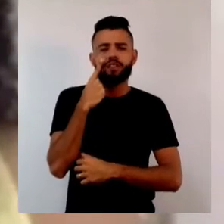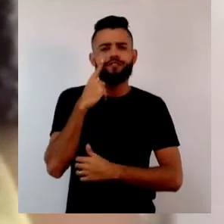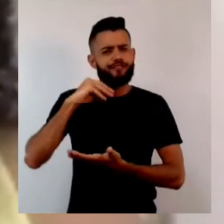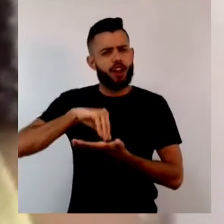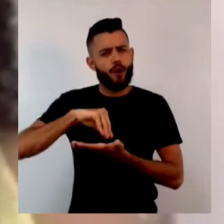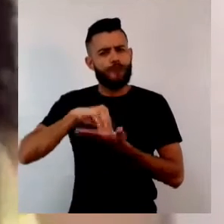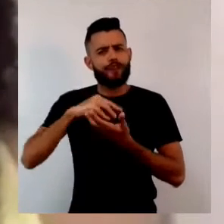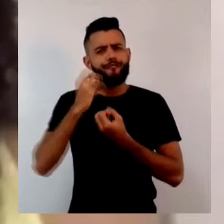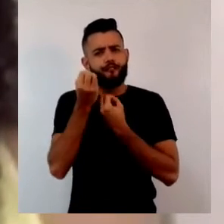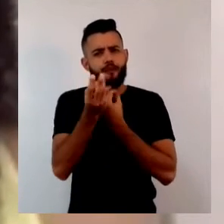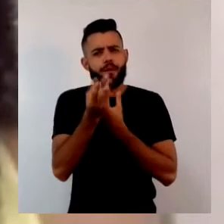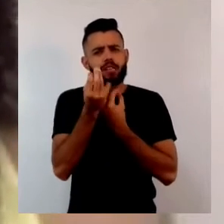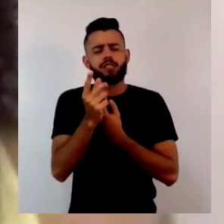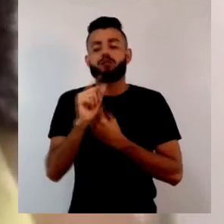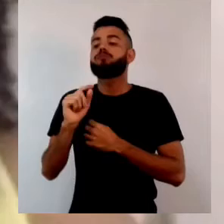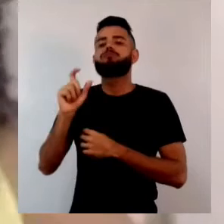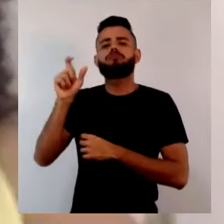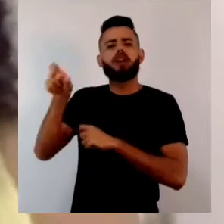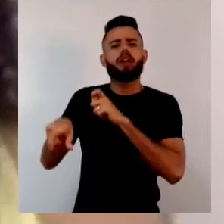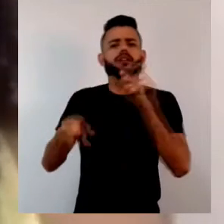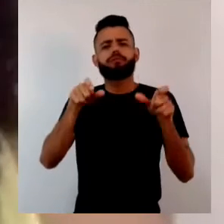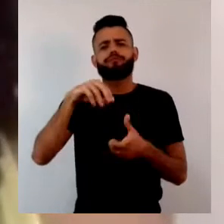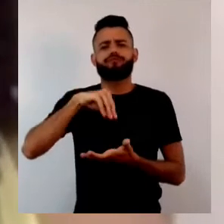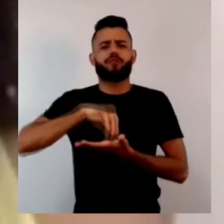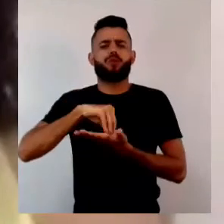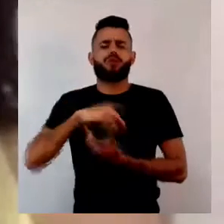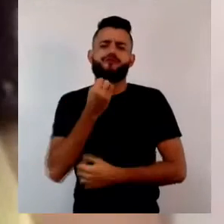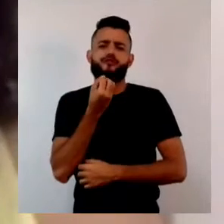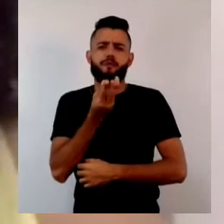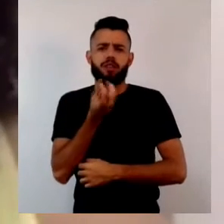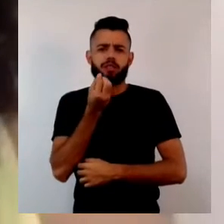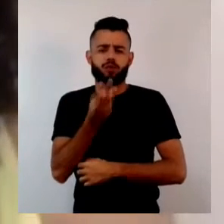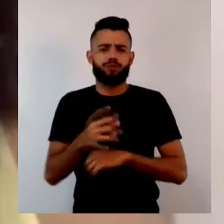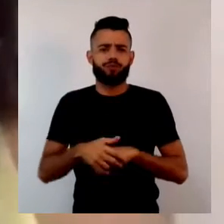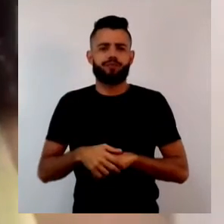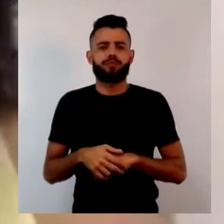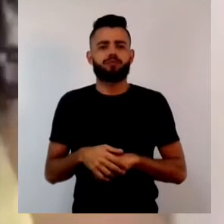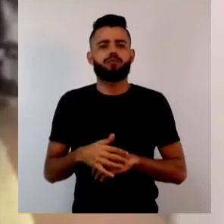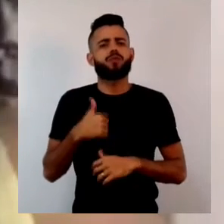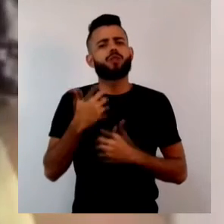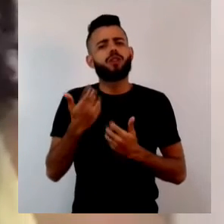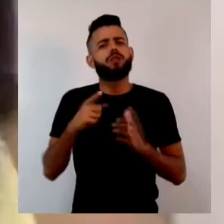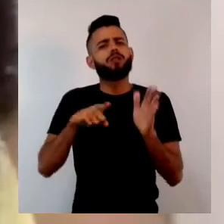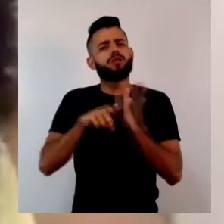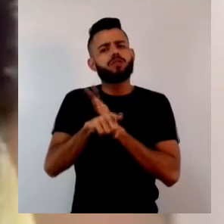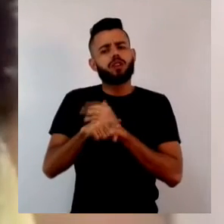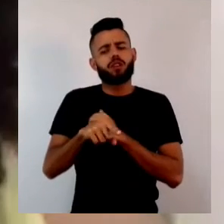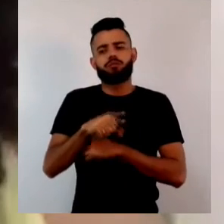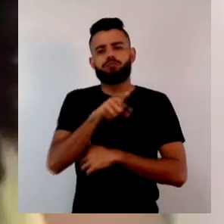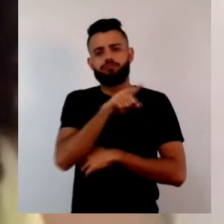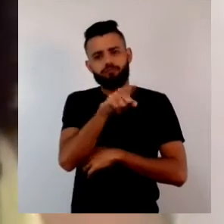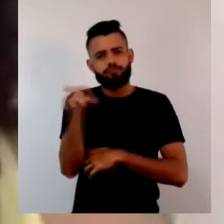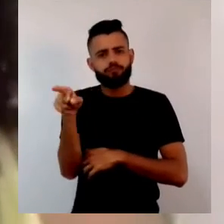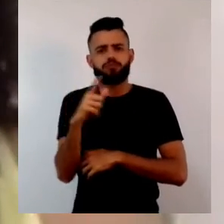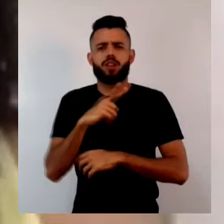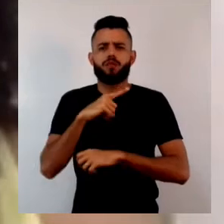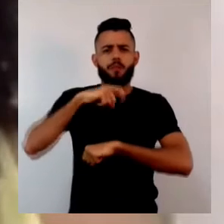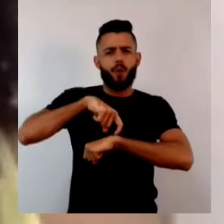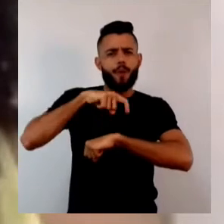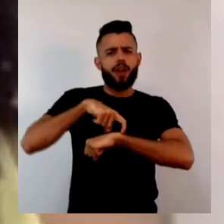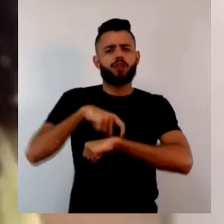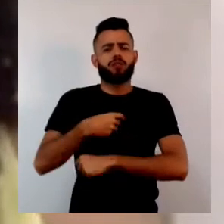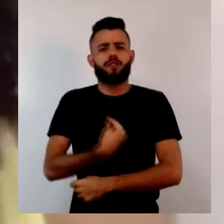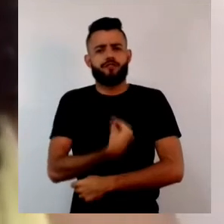de informação. E aí eu queria perguntar para as meninas, assim, teve algum momento na vida de vocês, pessoal, ou até